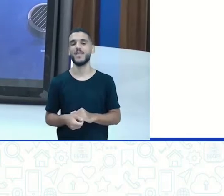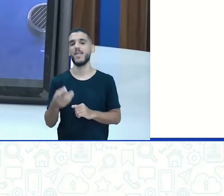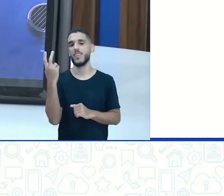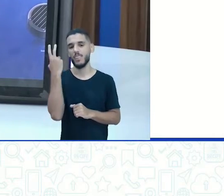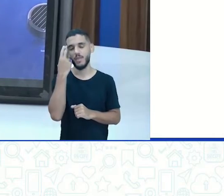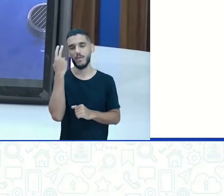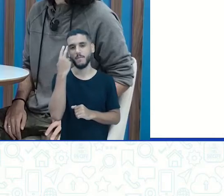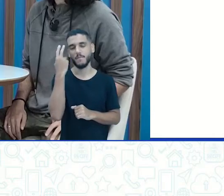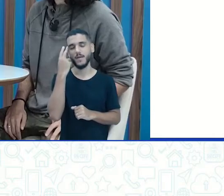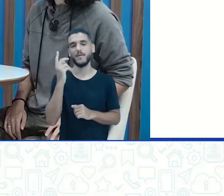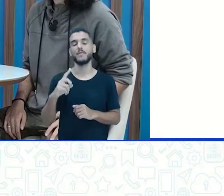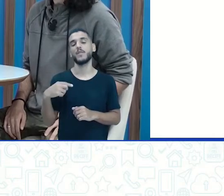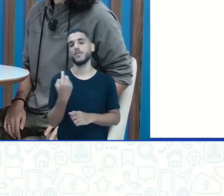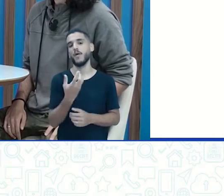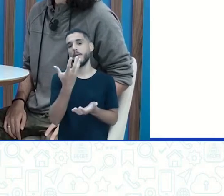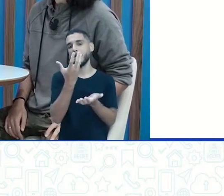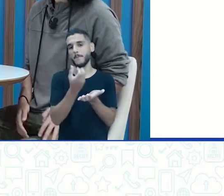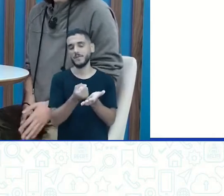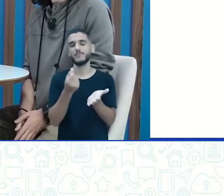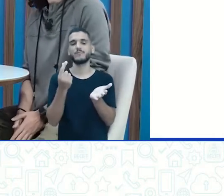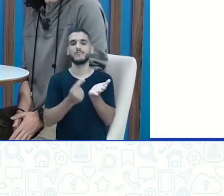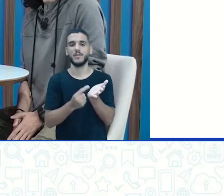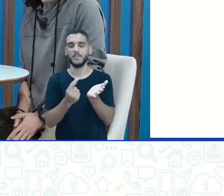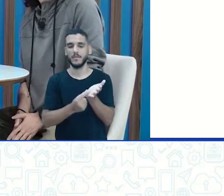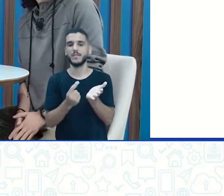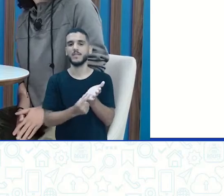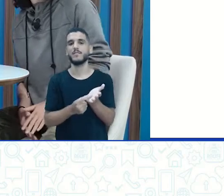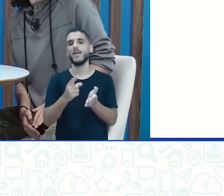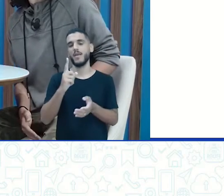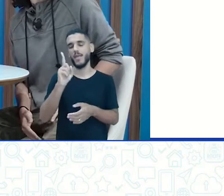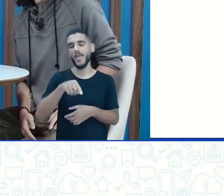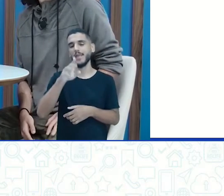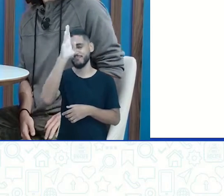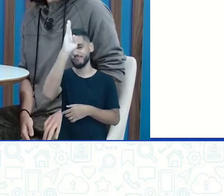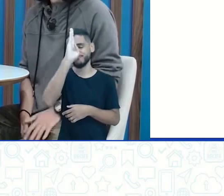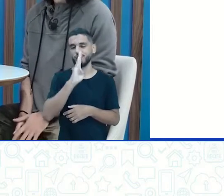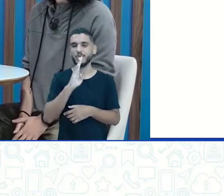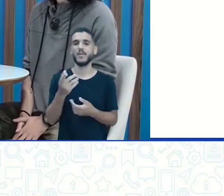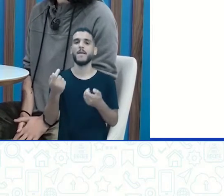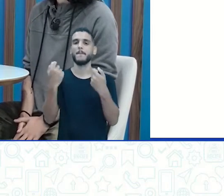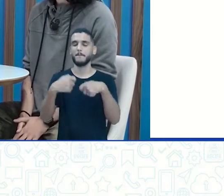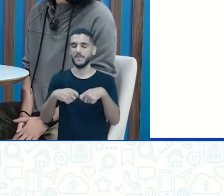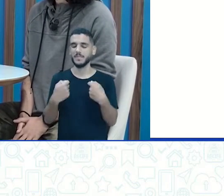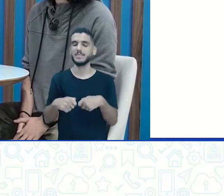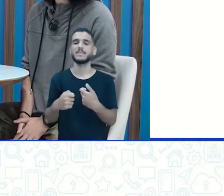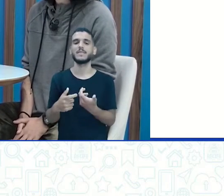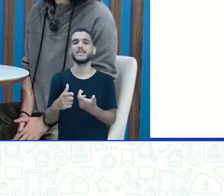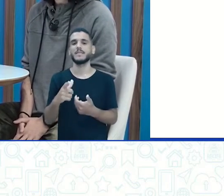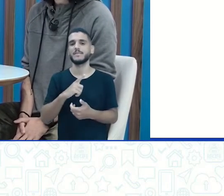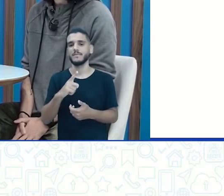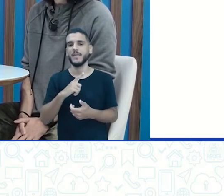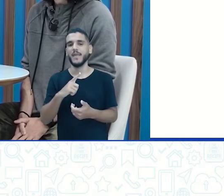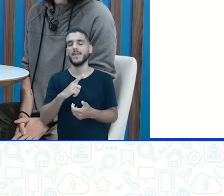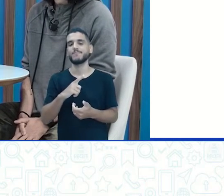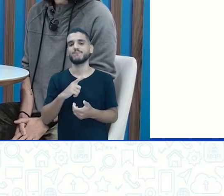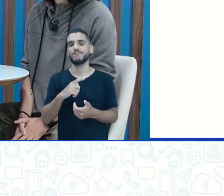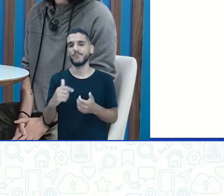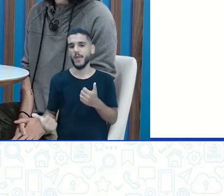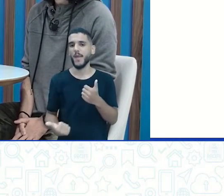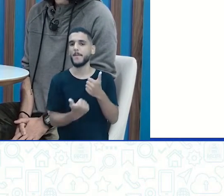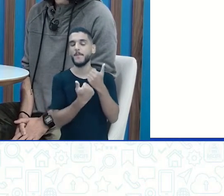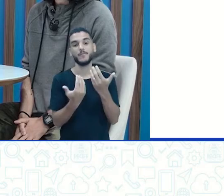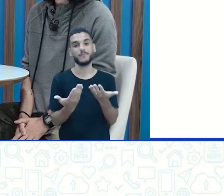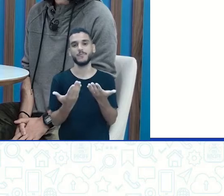normal, gente. Quando a gente baixa um aplicativo que é gratuito, né? Ele precisa de alguns patrocinadores.